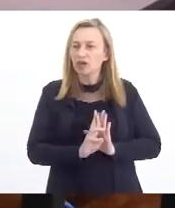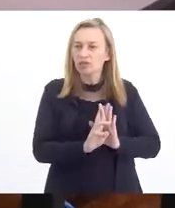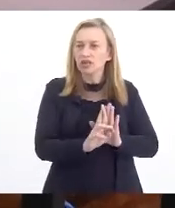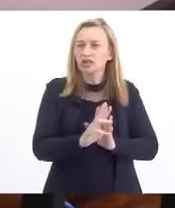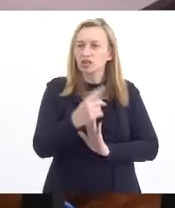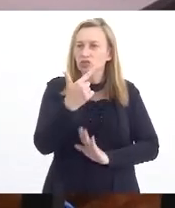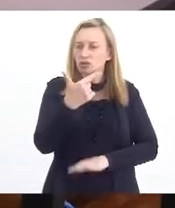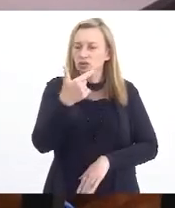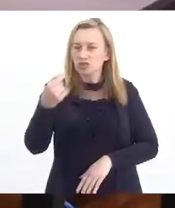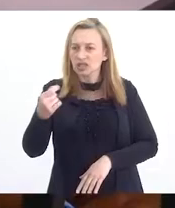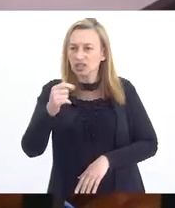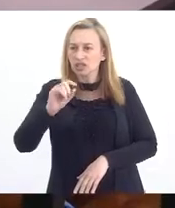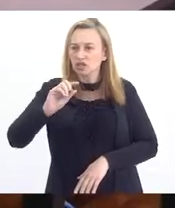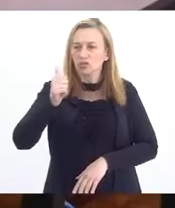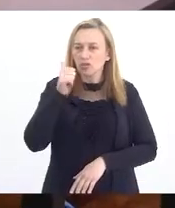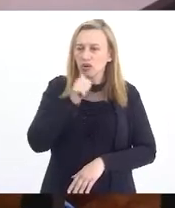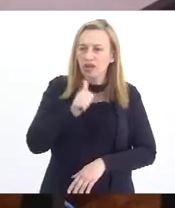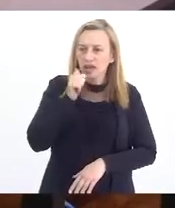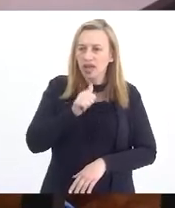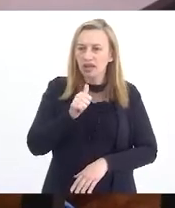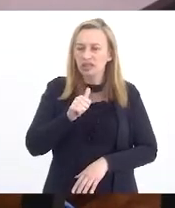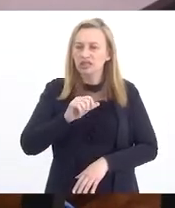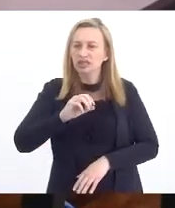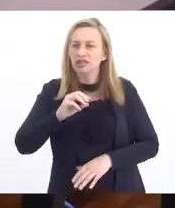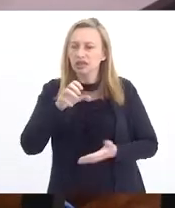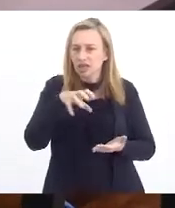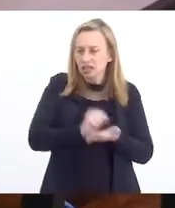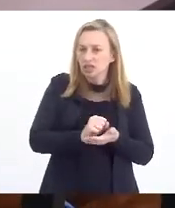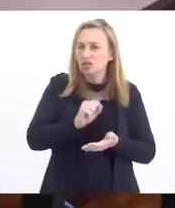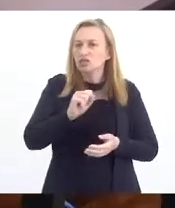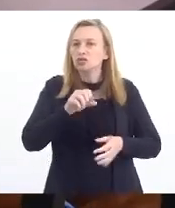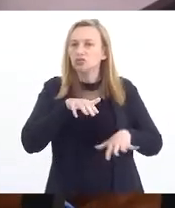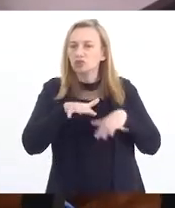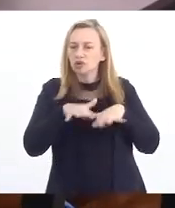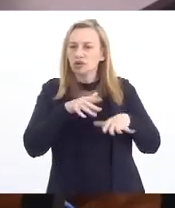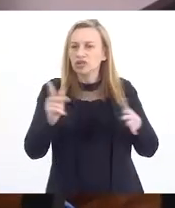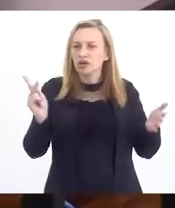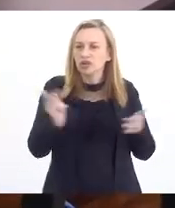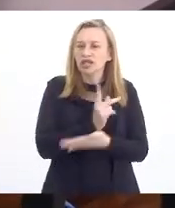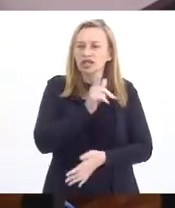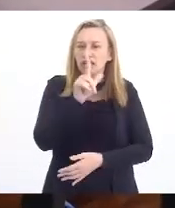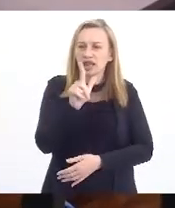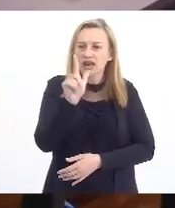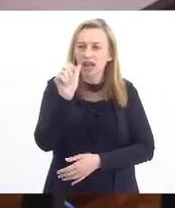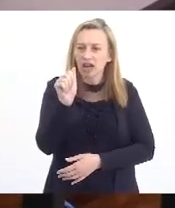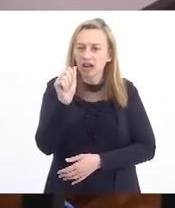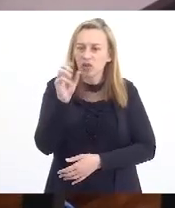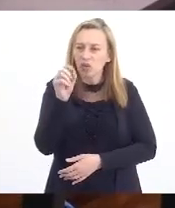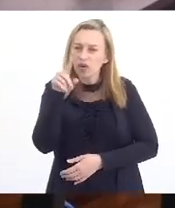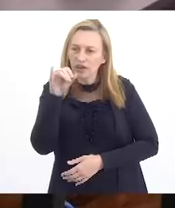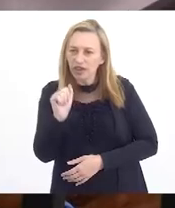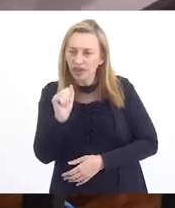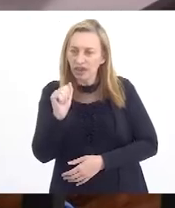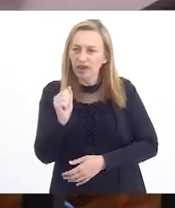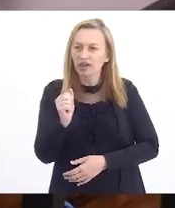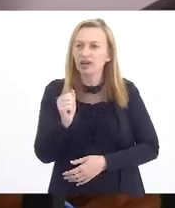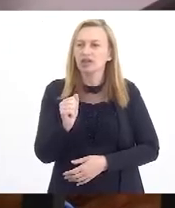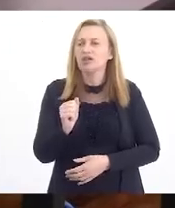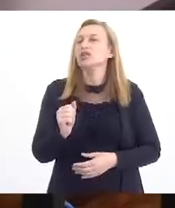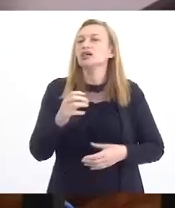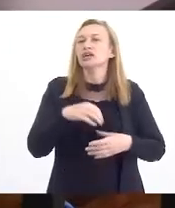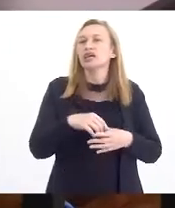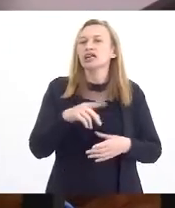200 mulheres cadastradas, um movimento, né, que acontece em Lagoinha, área onde está inserida a ETA do